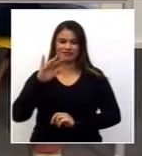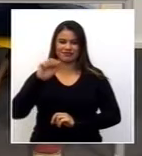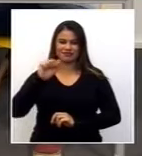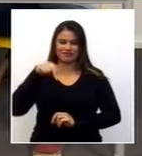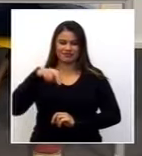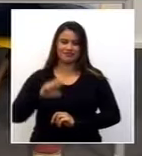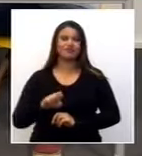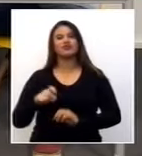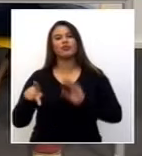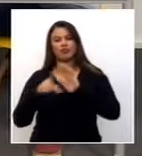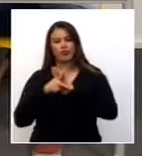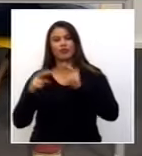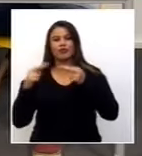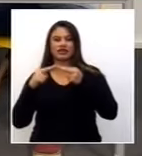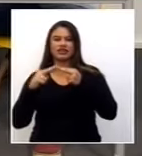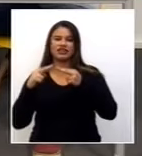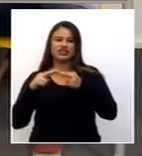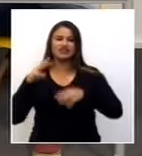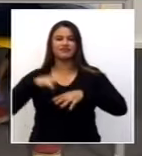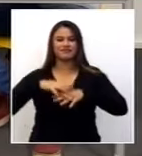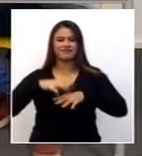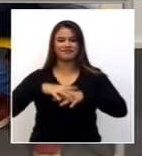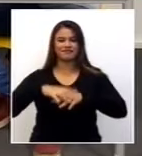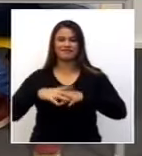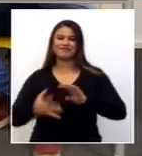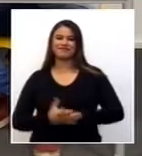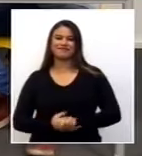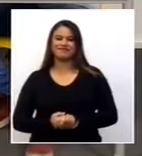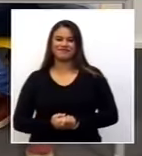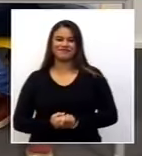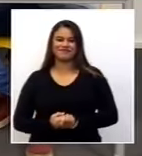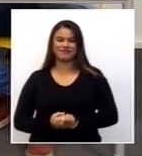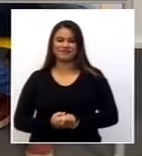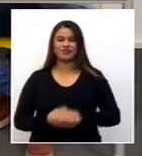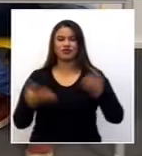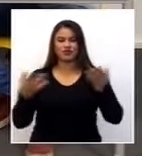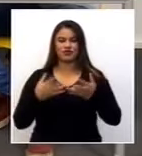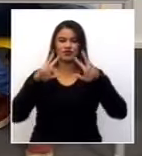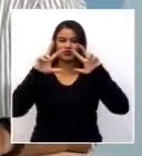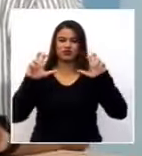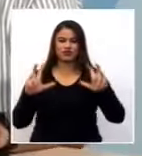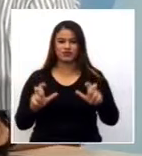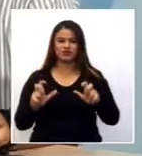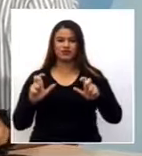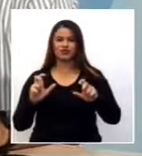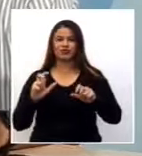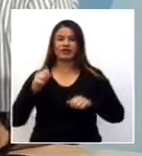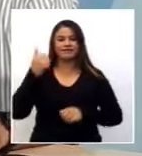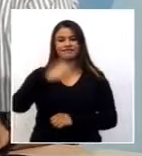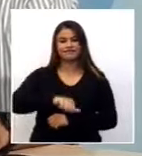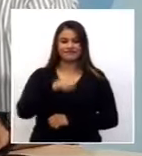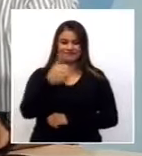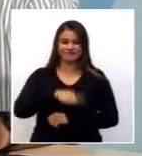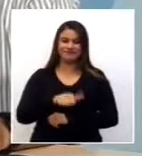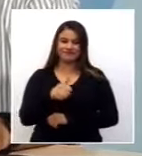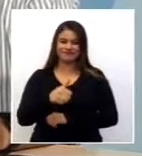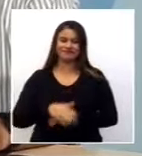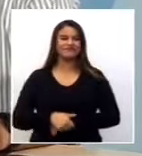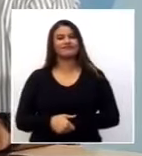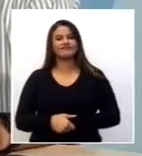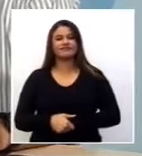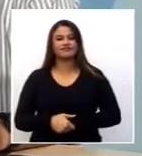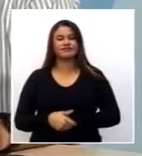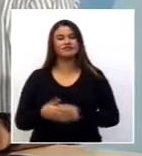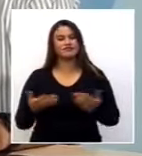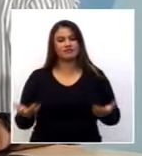área de matemática. Bom, o assunto de hoje é a avaliação. Nós estamos,